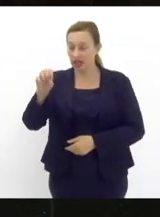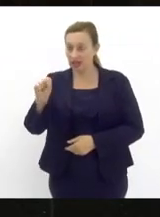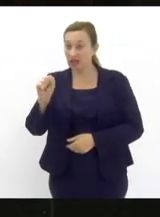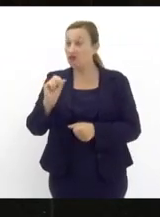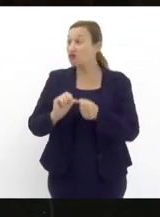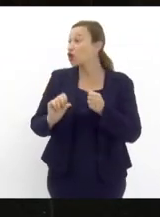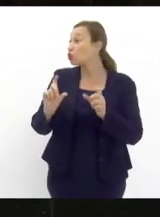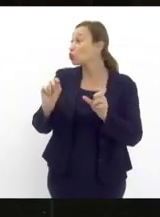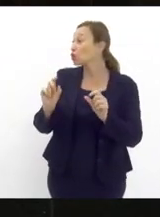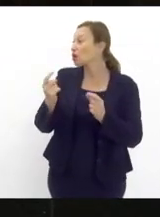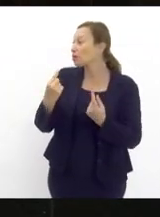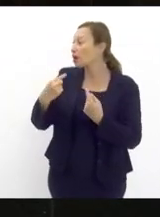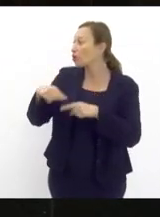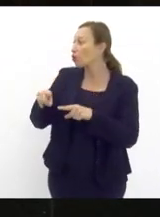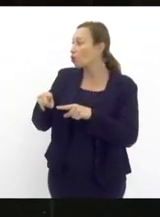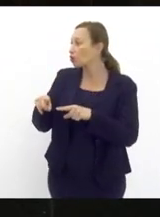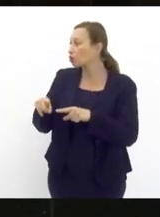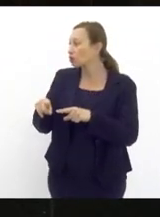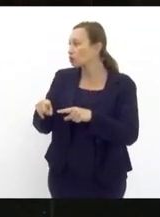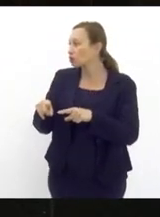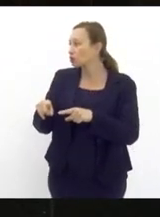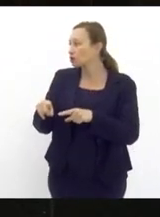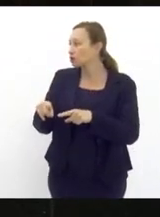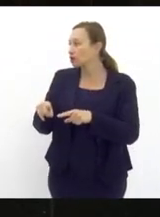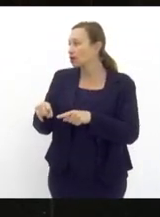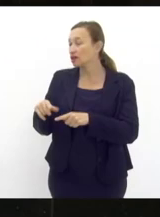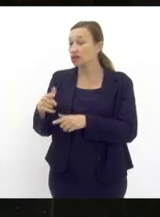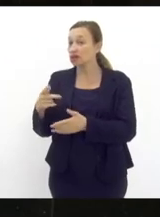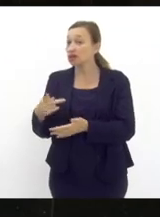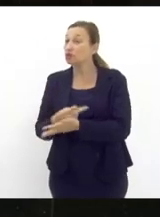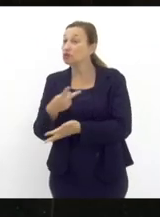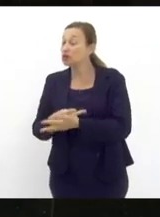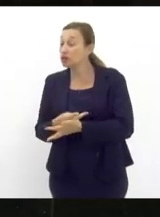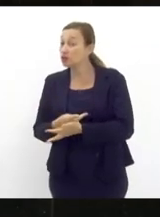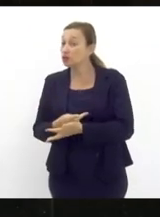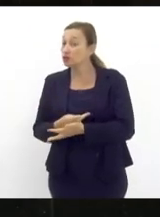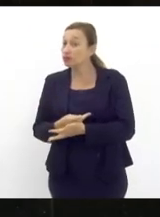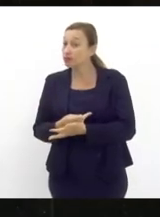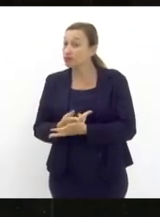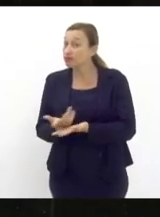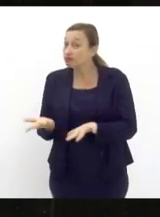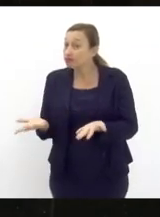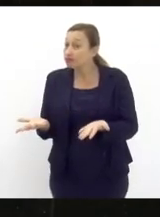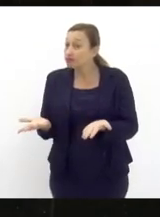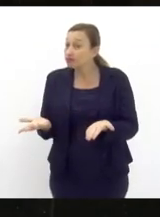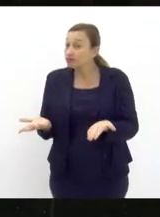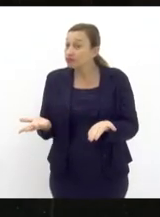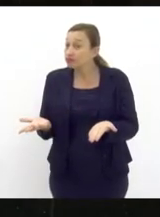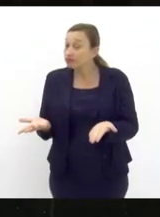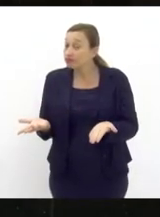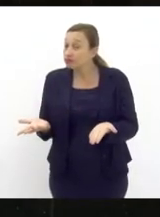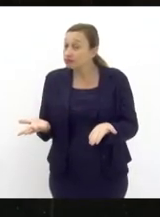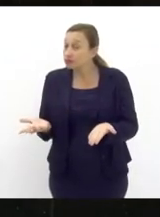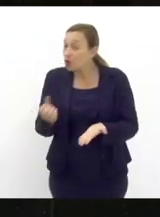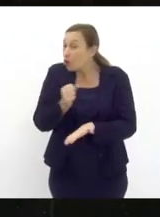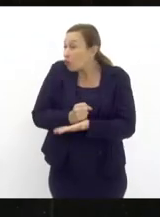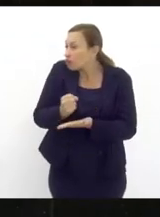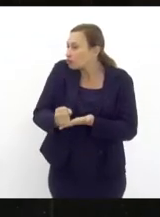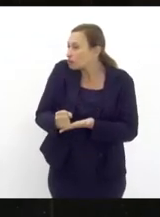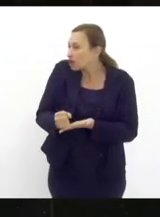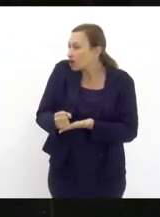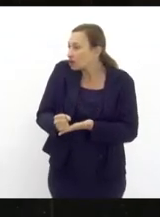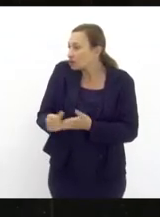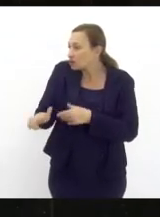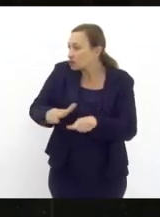combater essas condutas gravosas trata-se de contrato de concessão